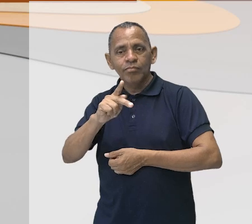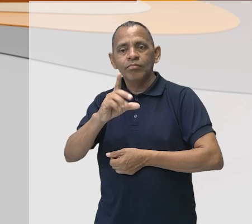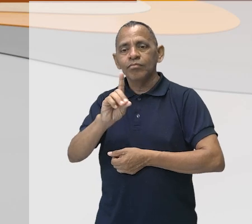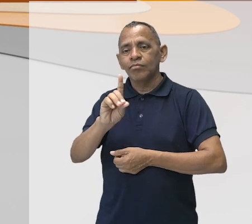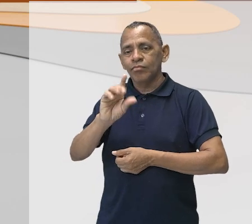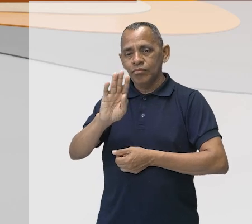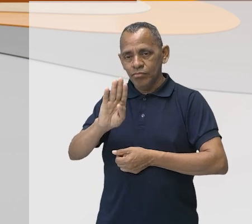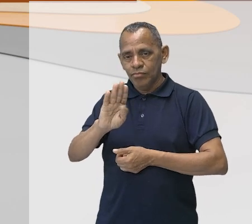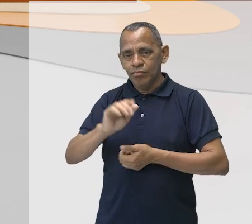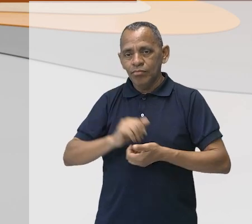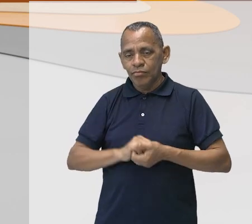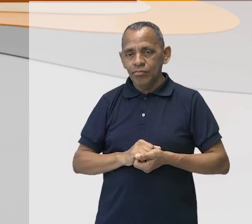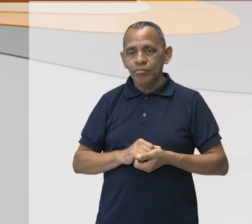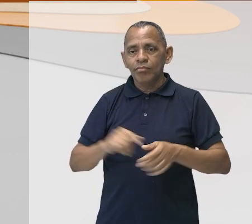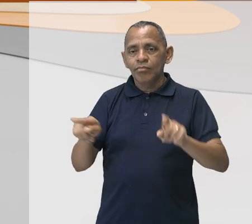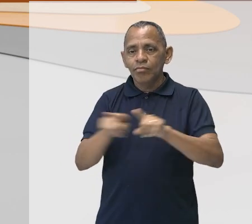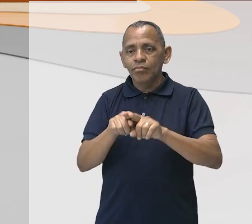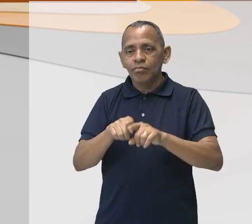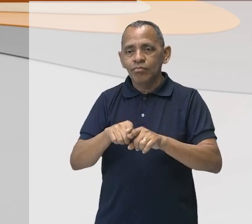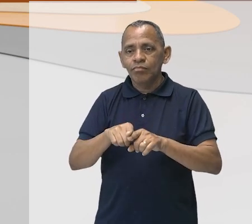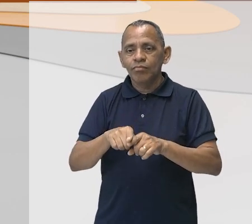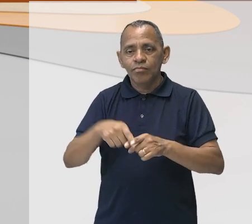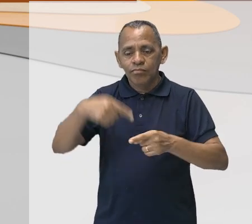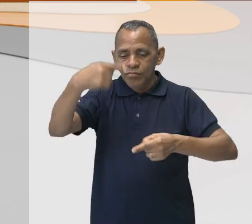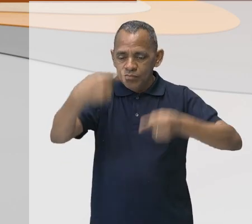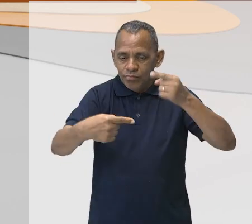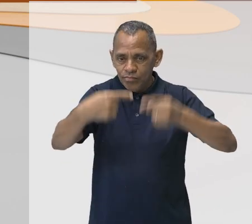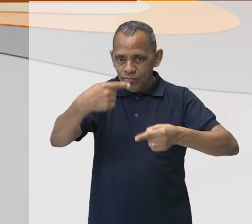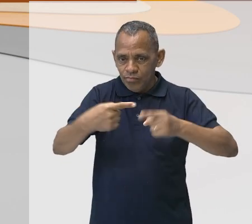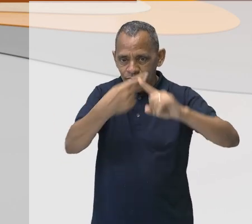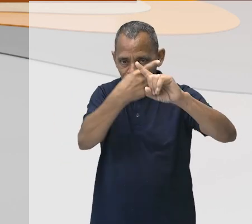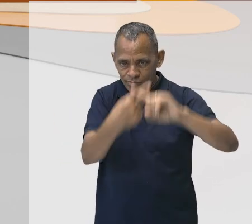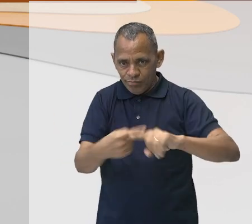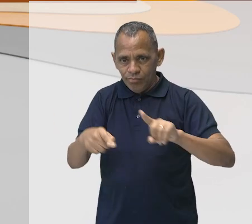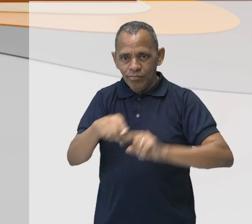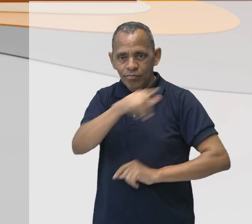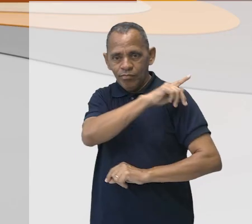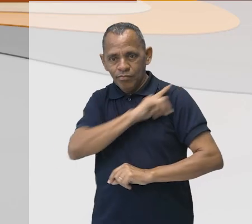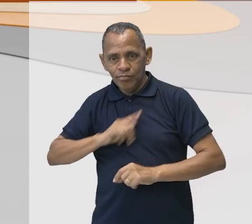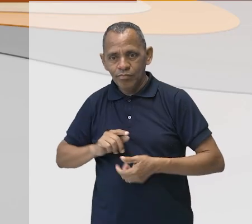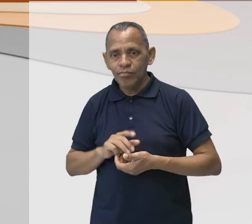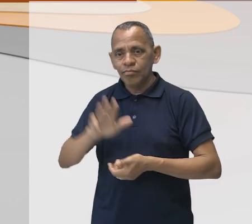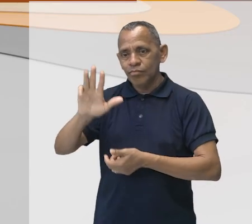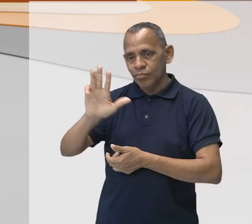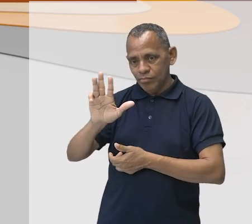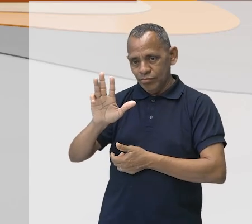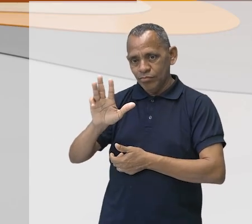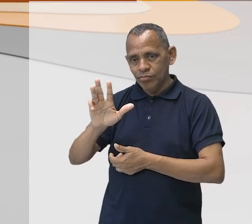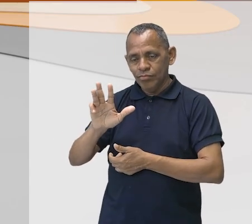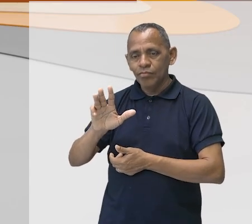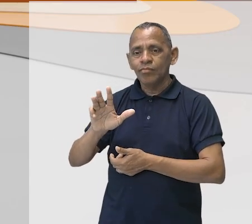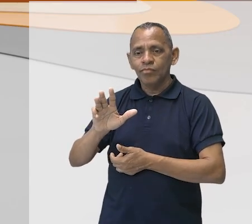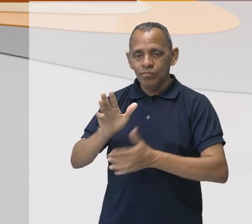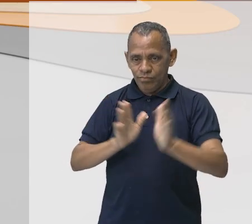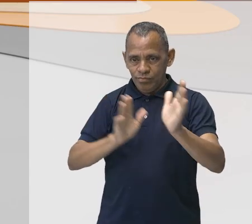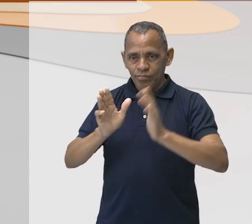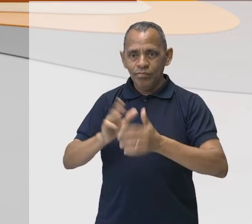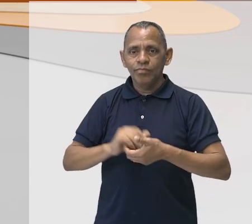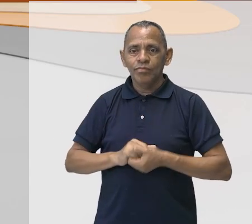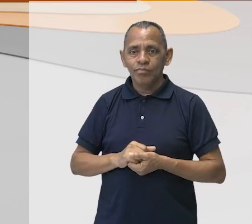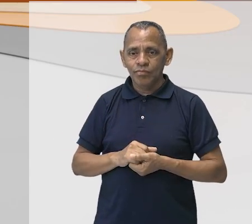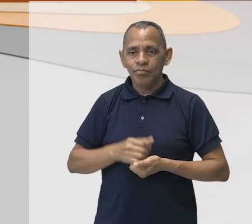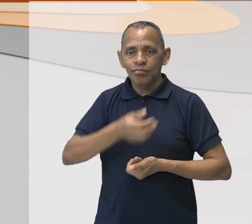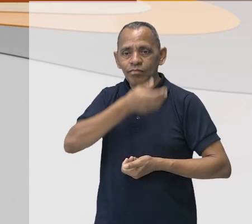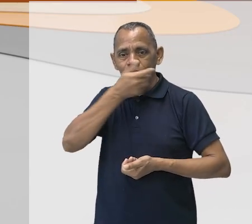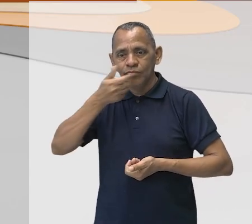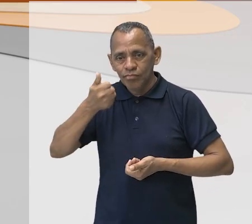PSDB, e também disputou a presidência com Luiz Inácio Lula da Silva, que era o favorito, mas FHC